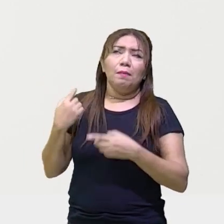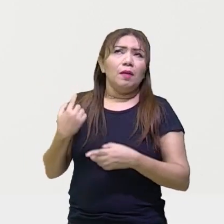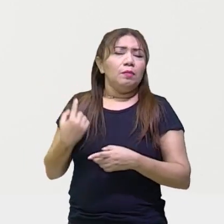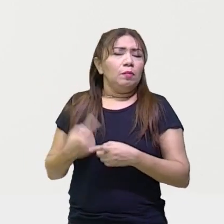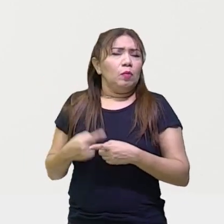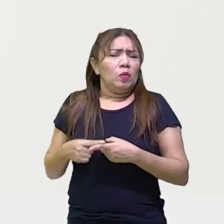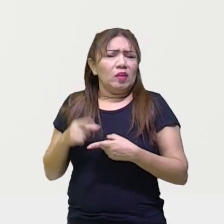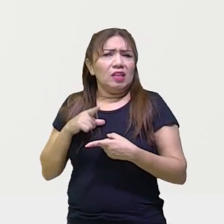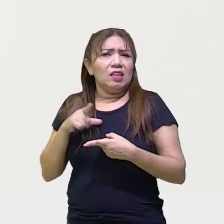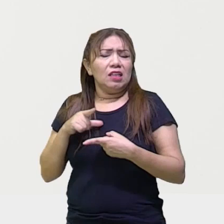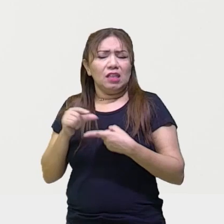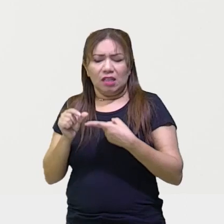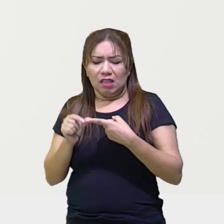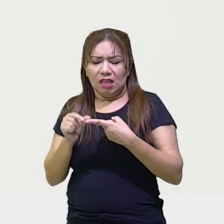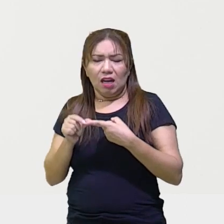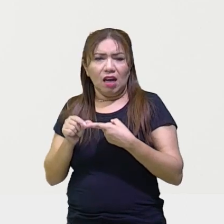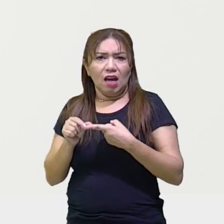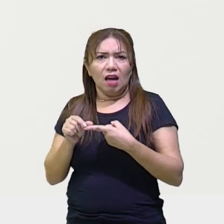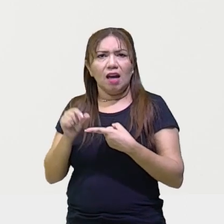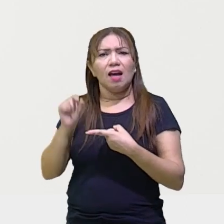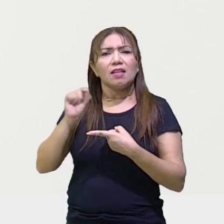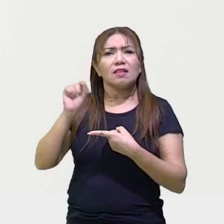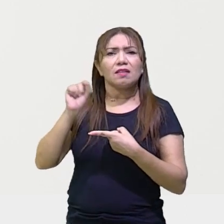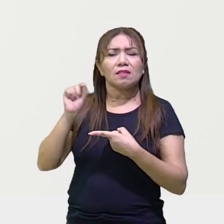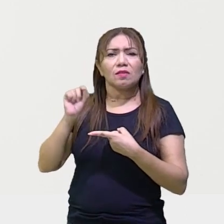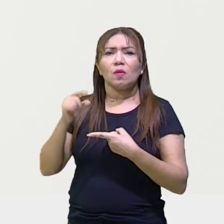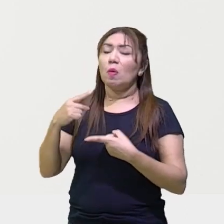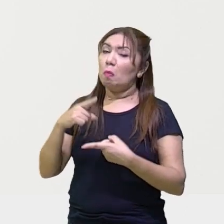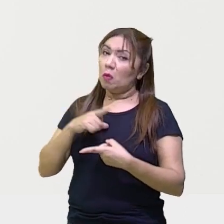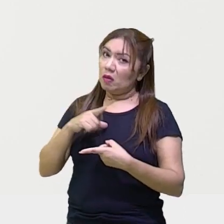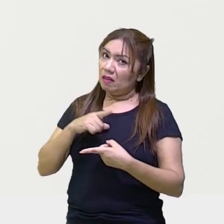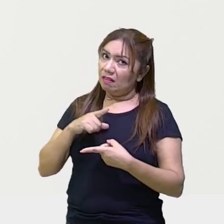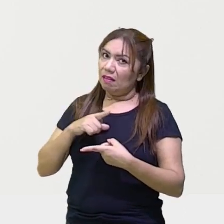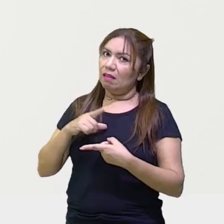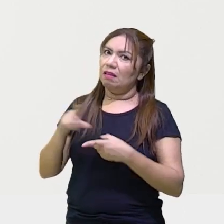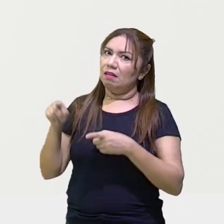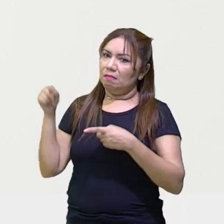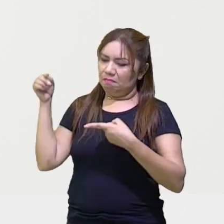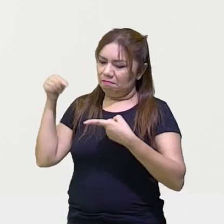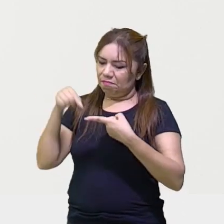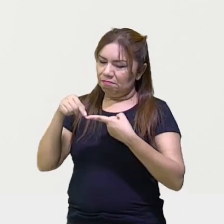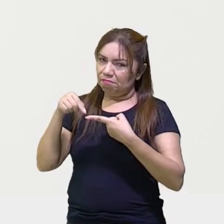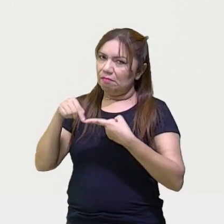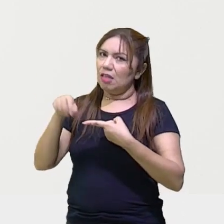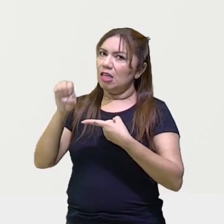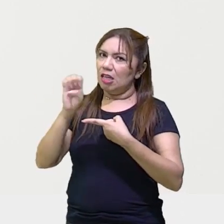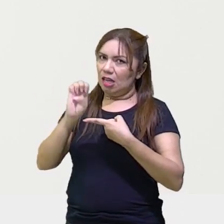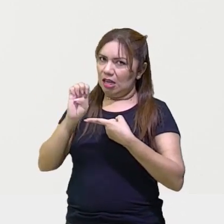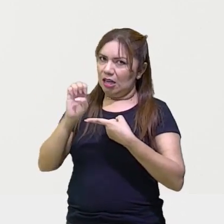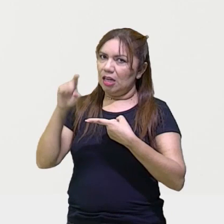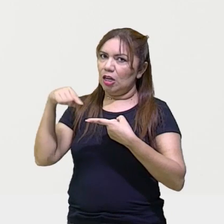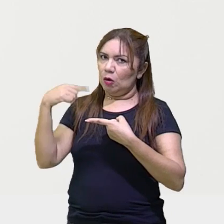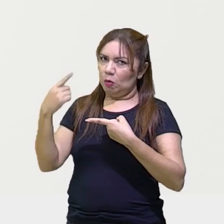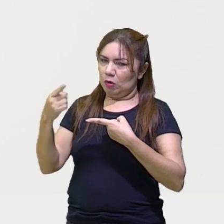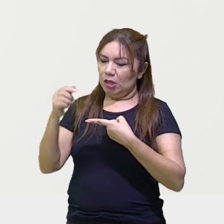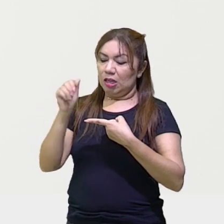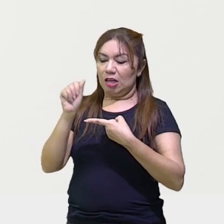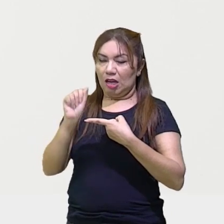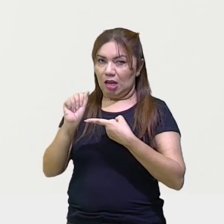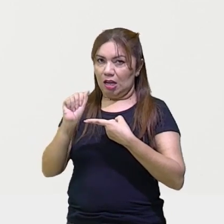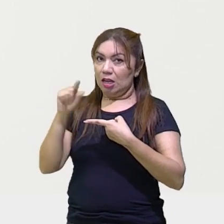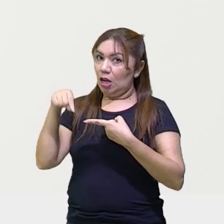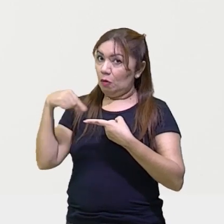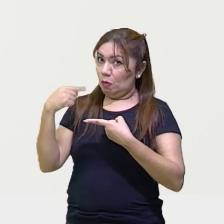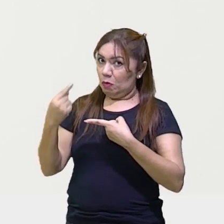são acentuadas? Uma porque termina em E, a outra porque termina em A, e a última